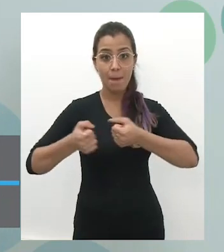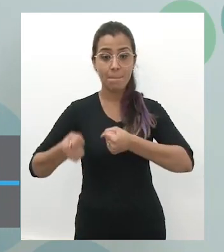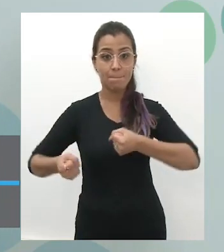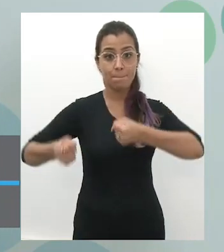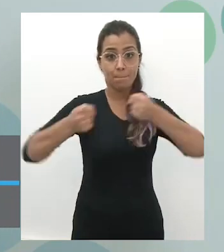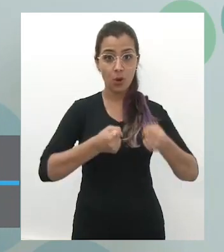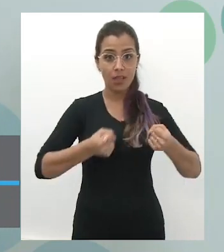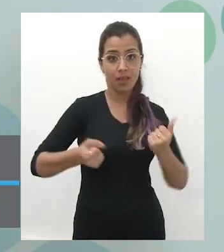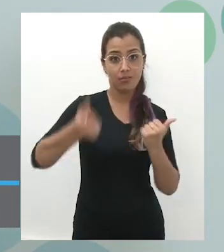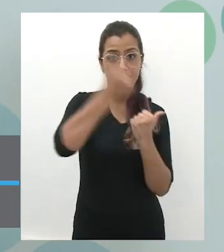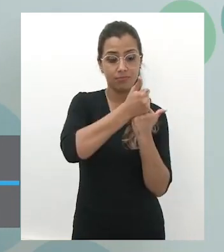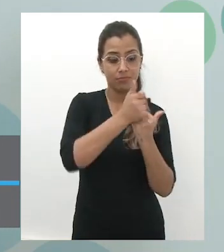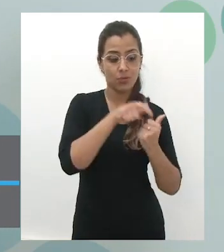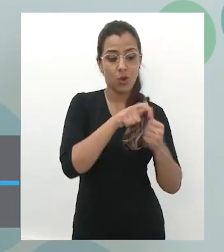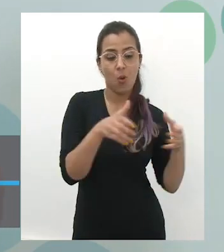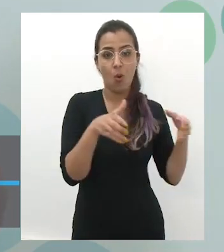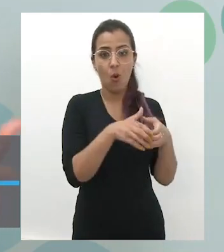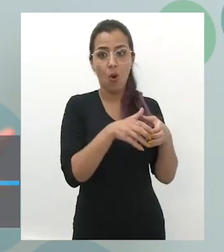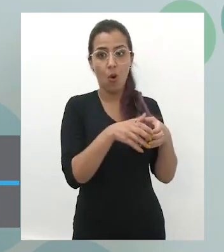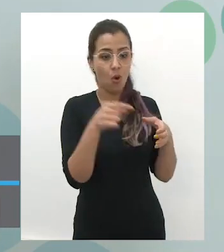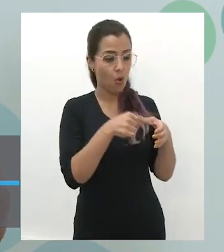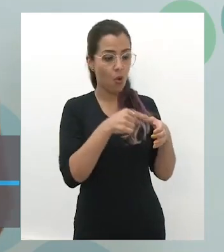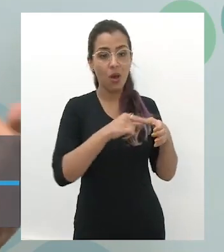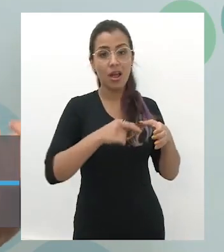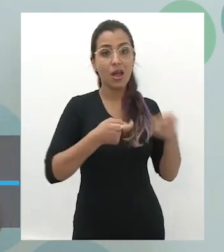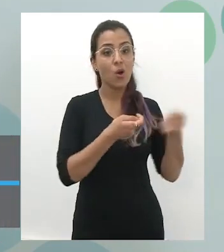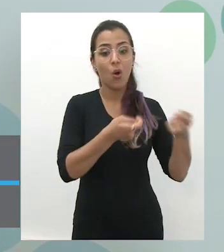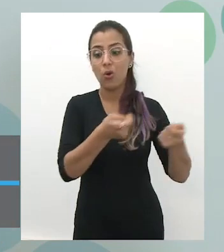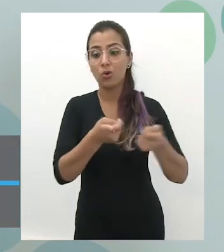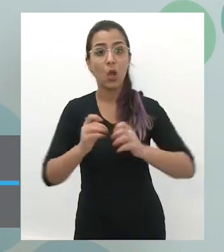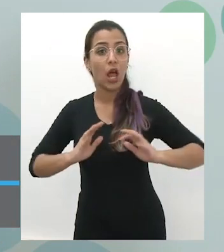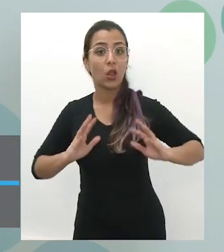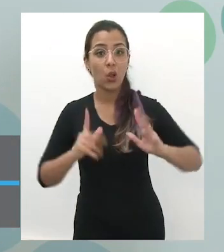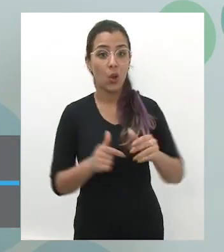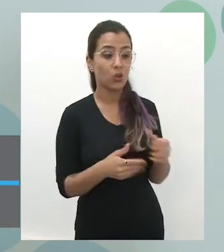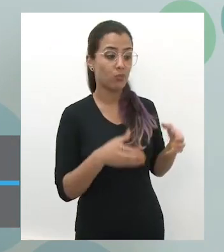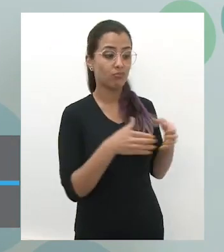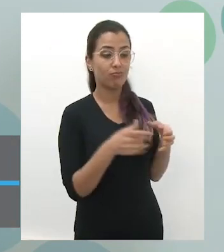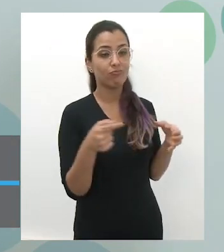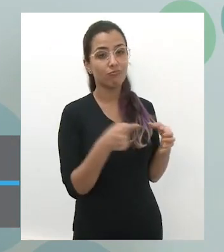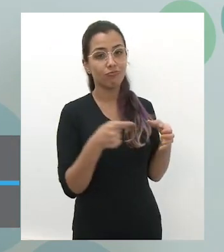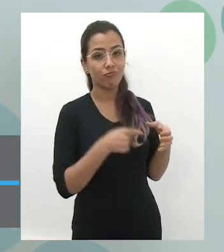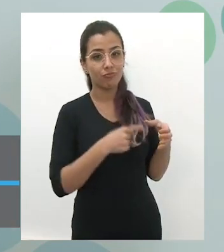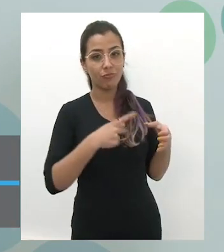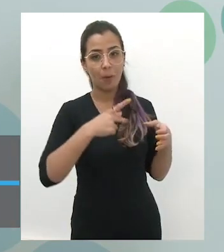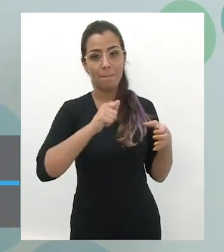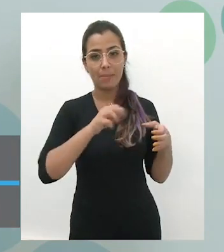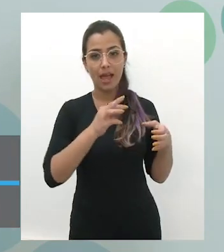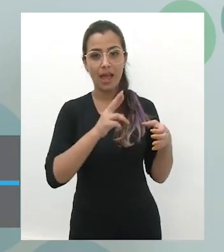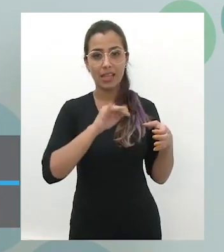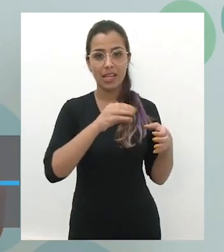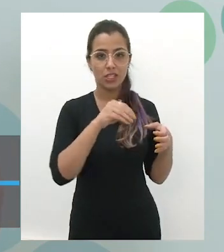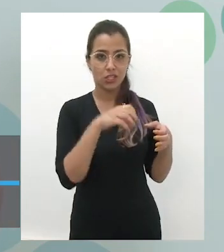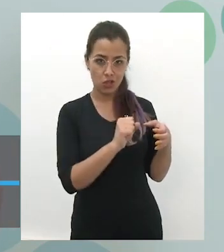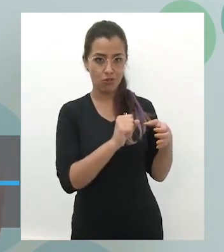os senadores? Os patrícios. Quem que manda em tudo? Que começou Roma? Os patrícios. Então, esse rei,